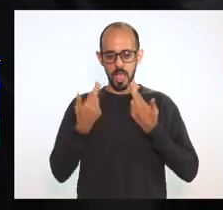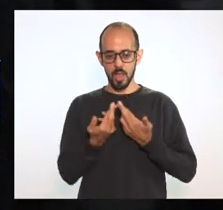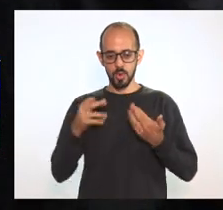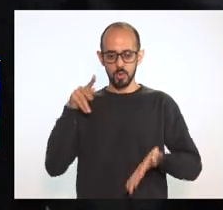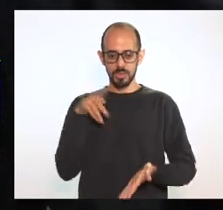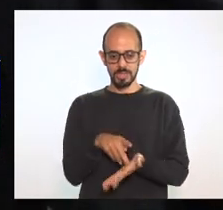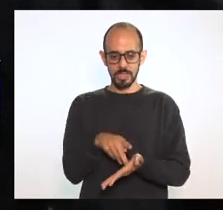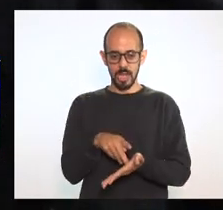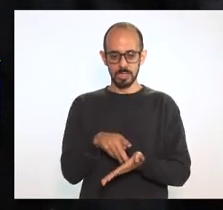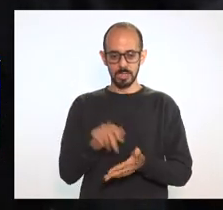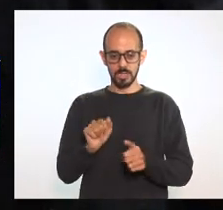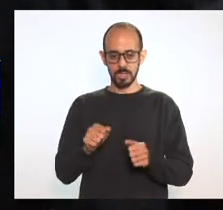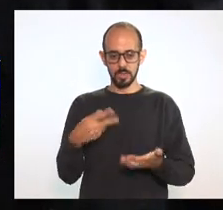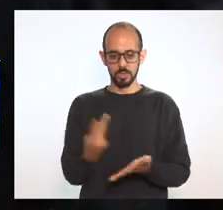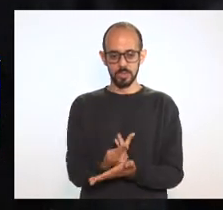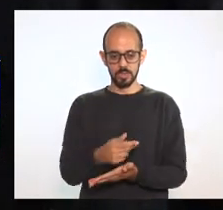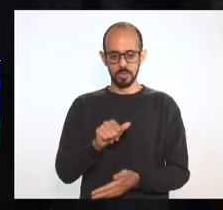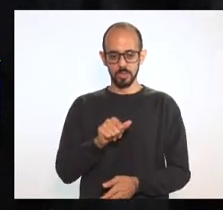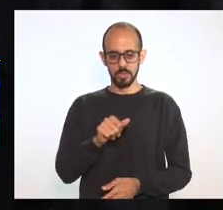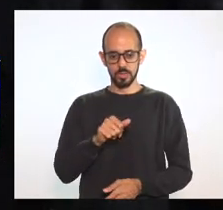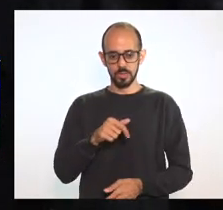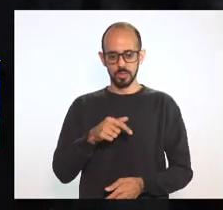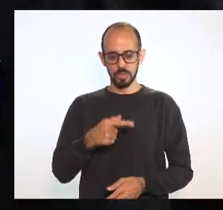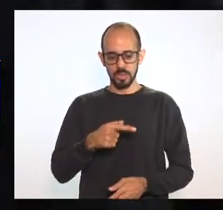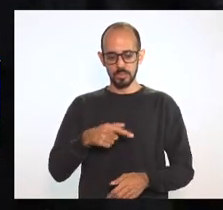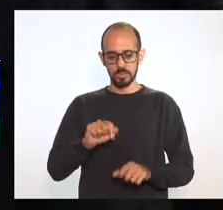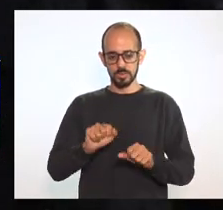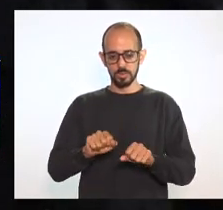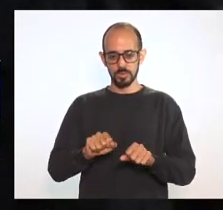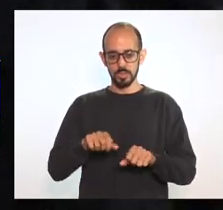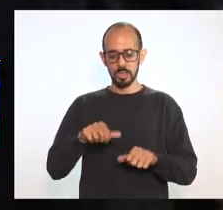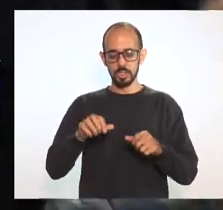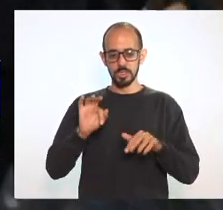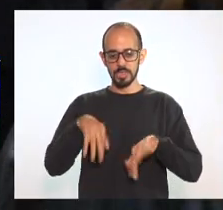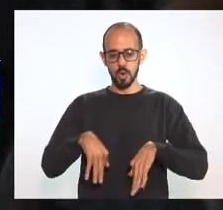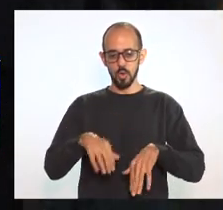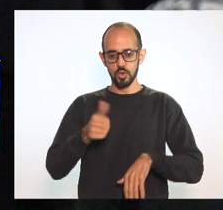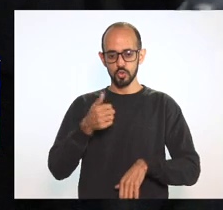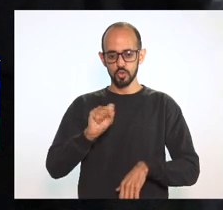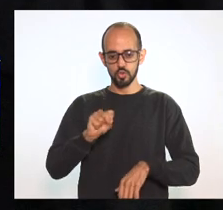sessão ordinária, que, iniciada às 16 horas, encerrou-se às 18 horas.